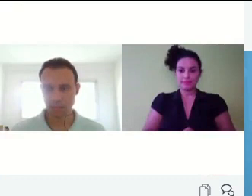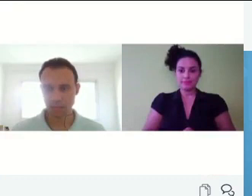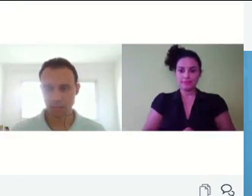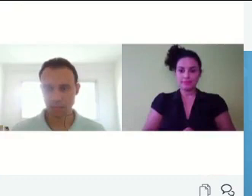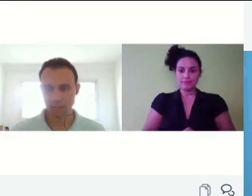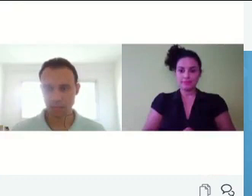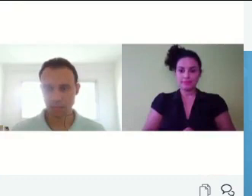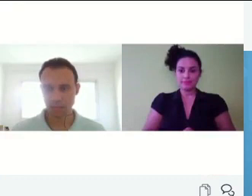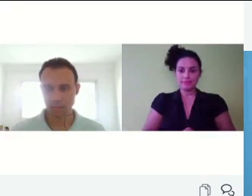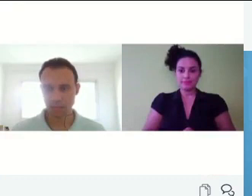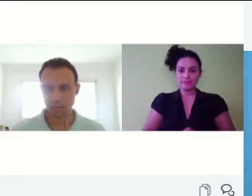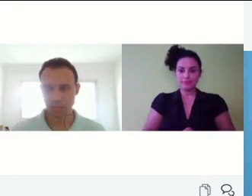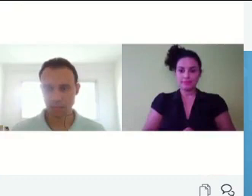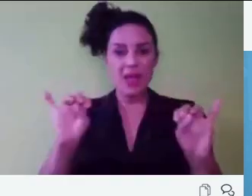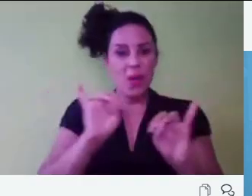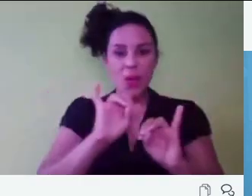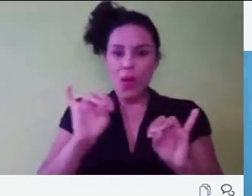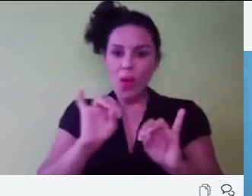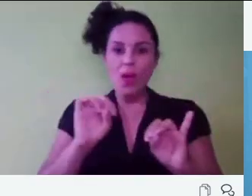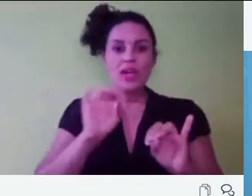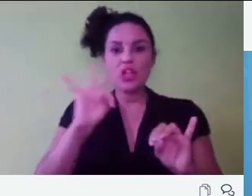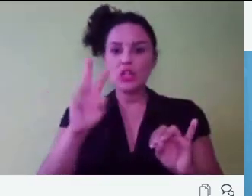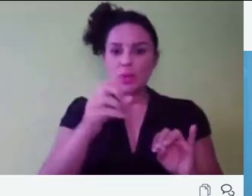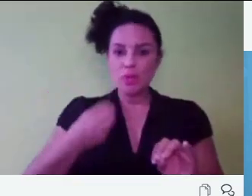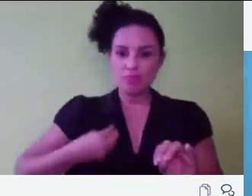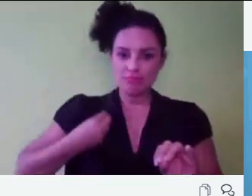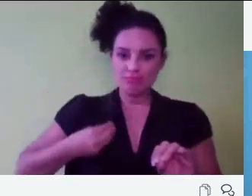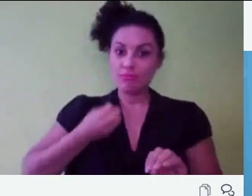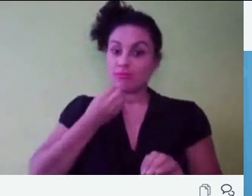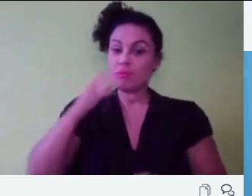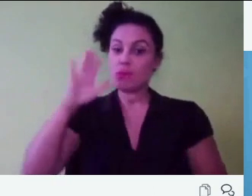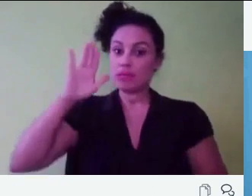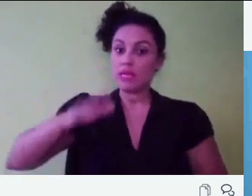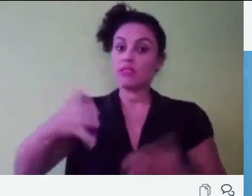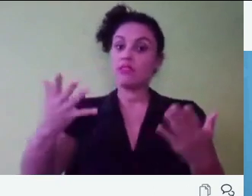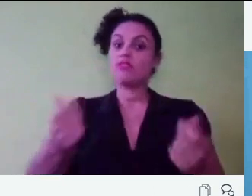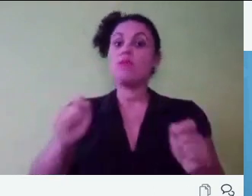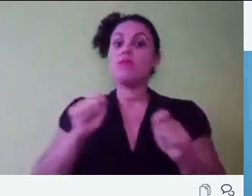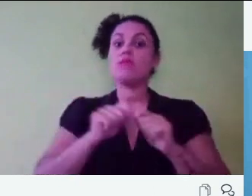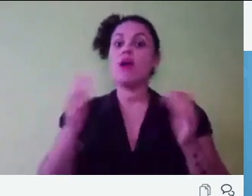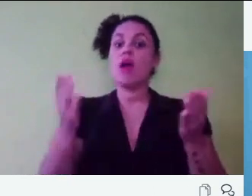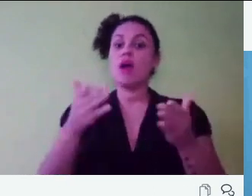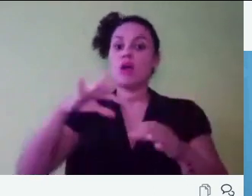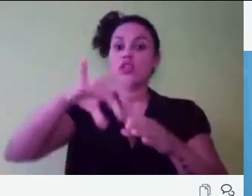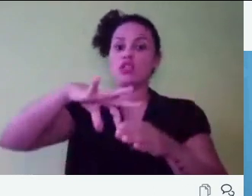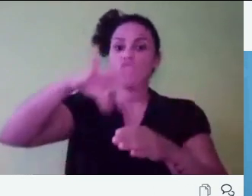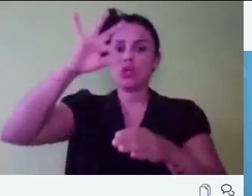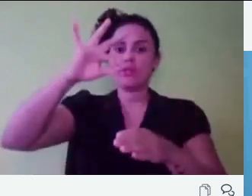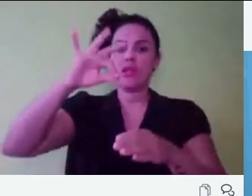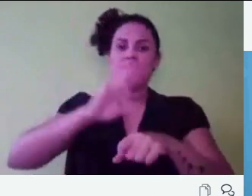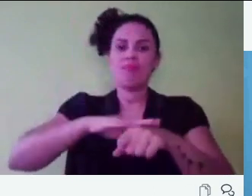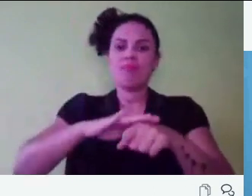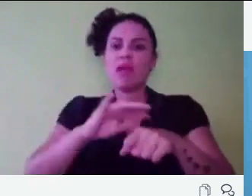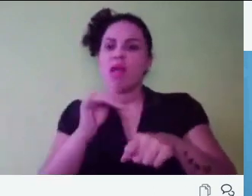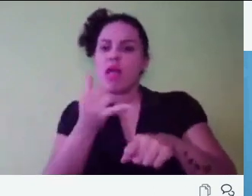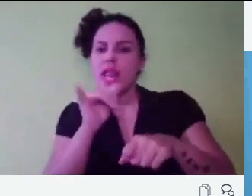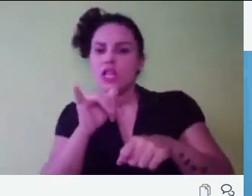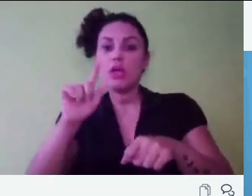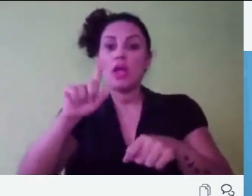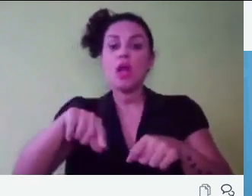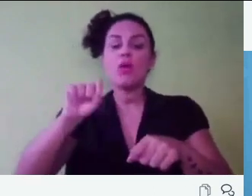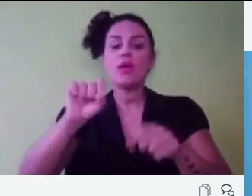Prezados candidatos, boa tarde. Realizaremos a seguir o sorteio eletrônico relativo ao edital número